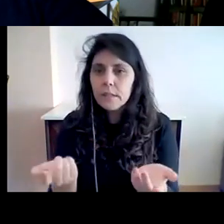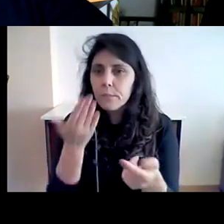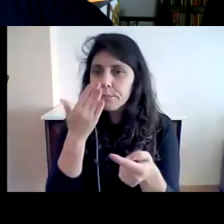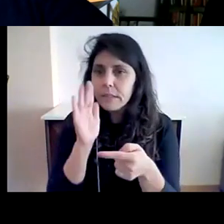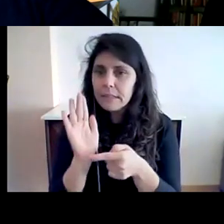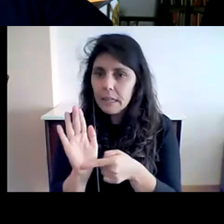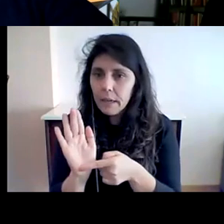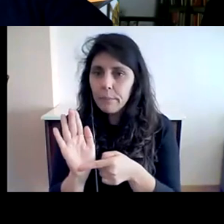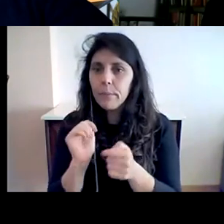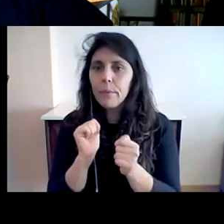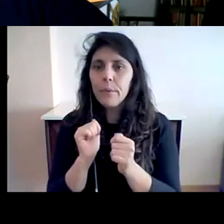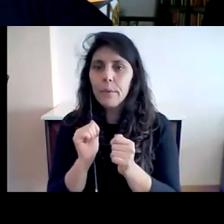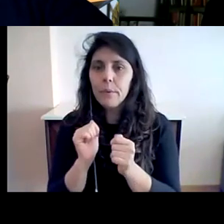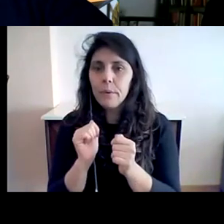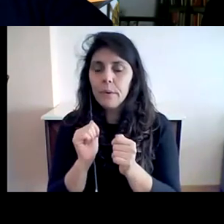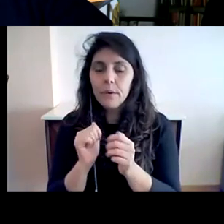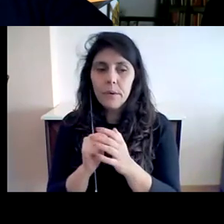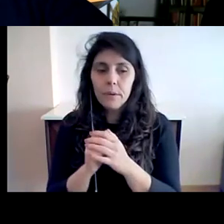exemplo,